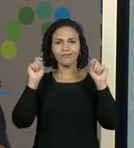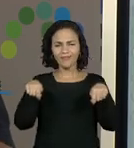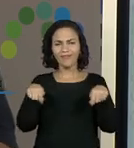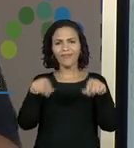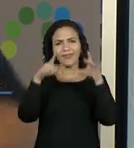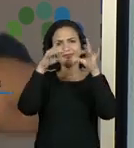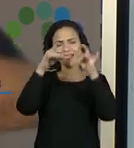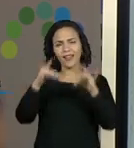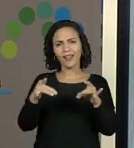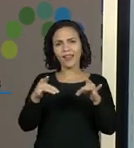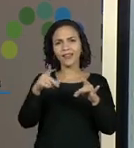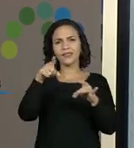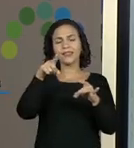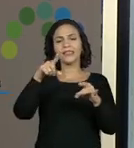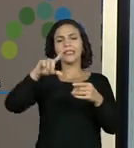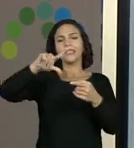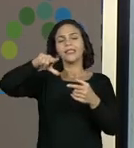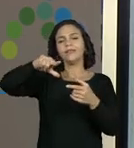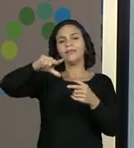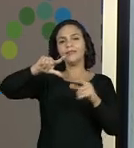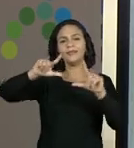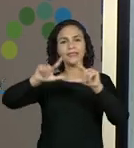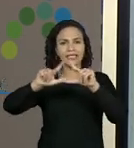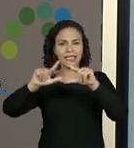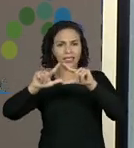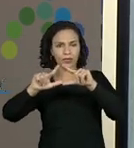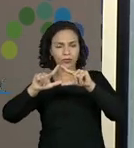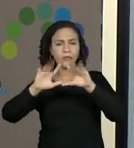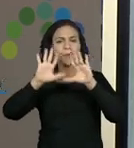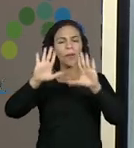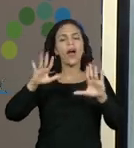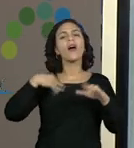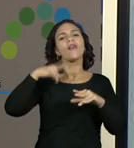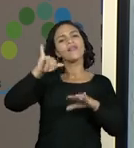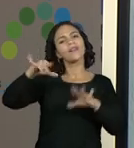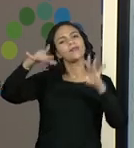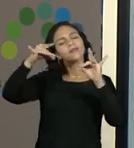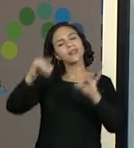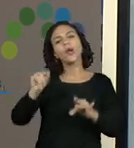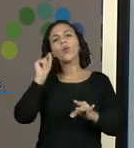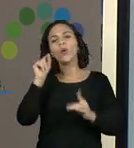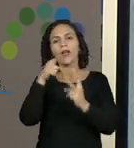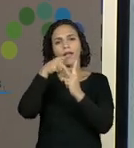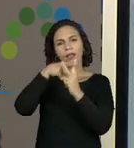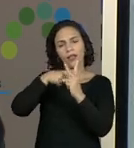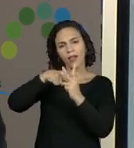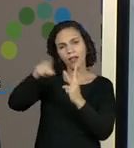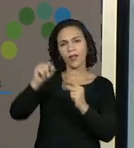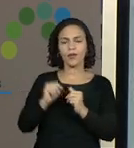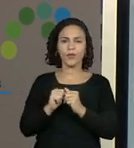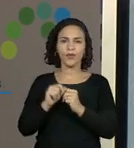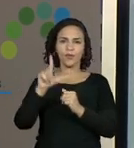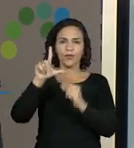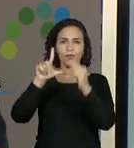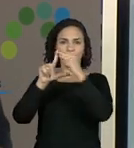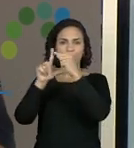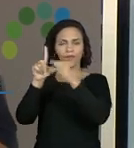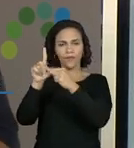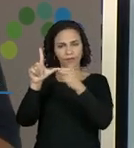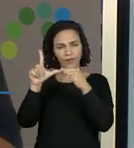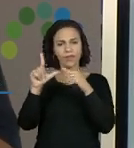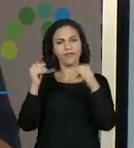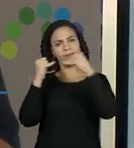disso, tá? Mas a gente vai definir o que são ângulos, o que são vértices, o que são arestas, tá bem? E eu peguei a definição para